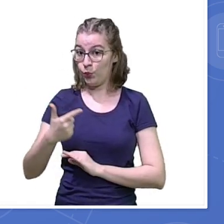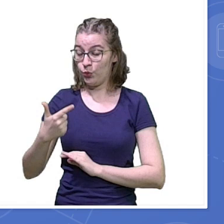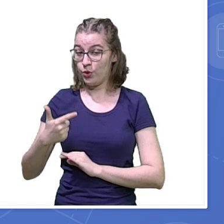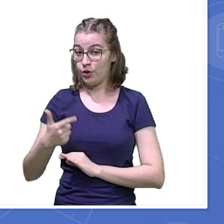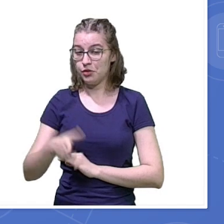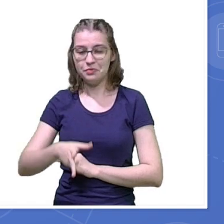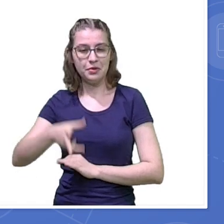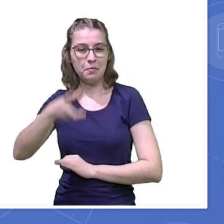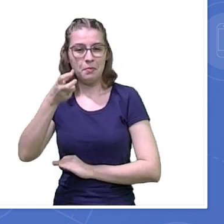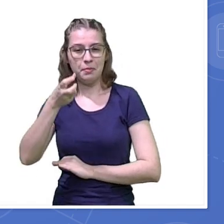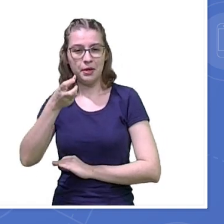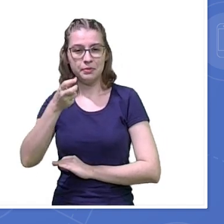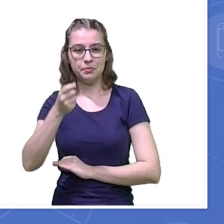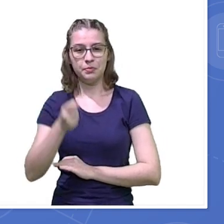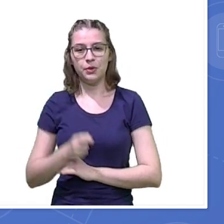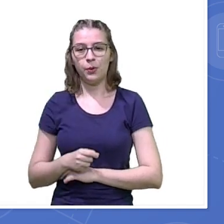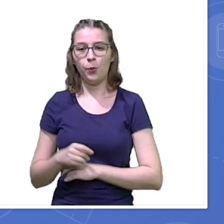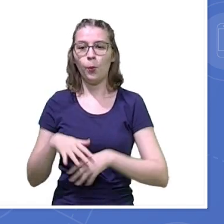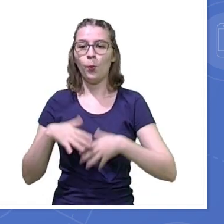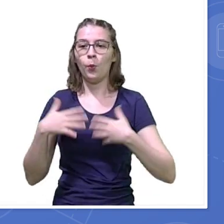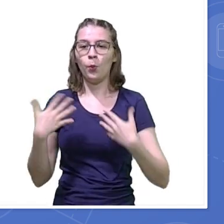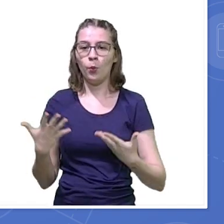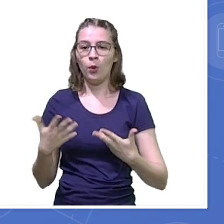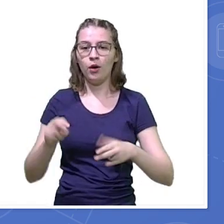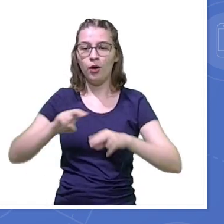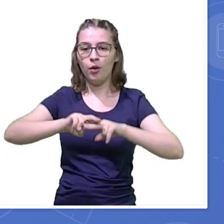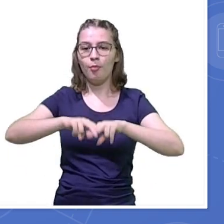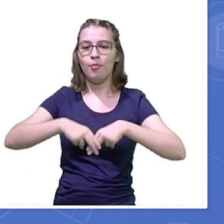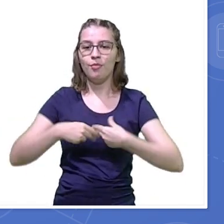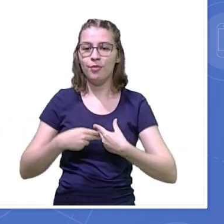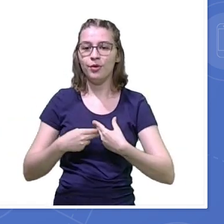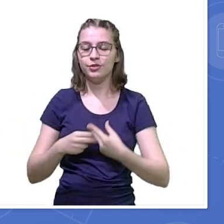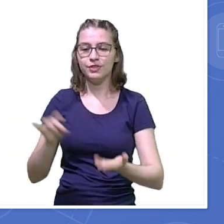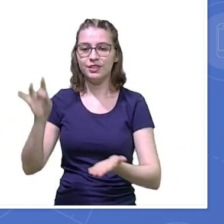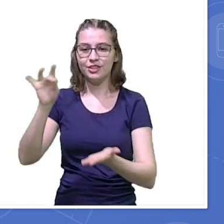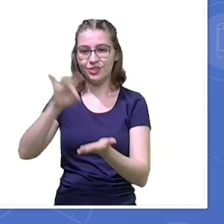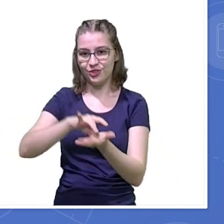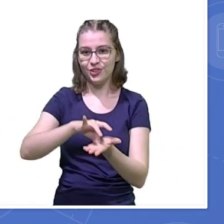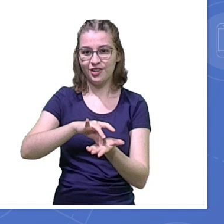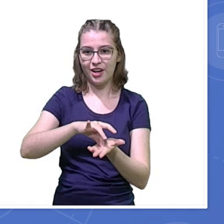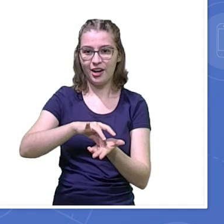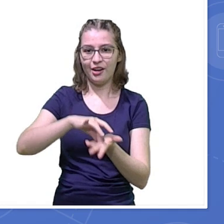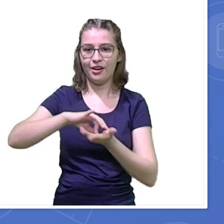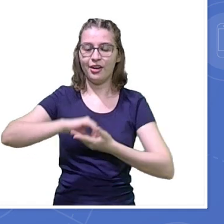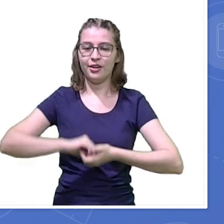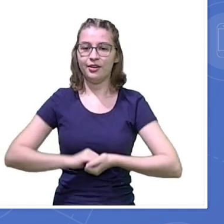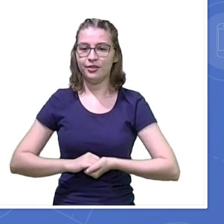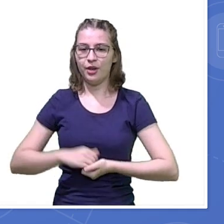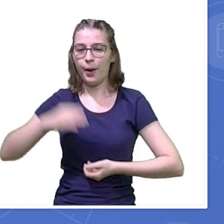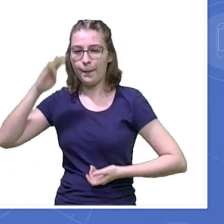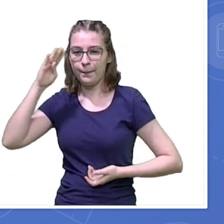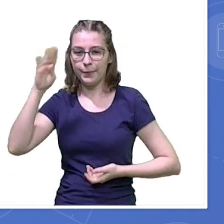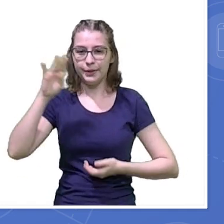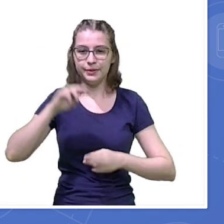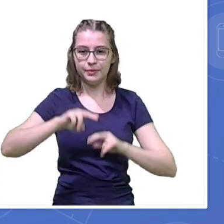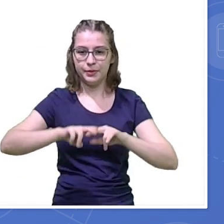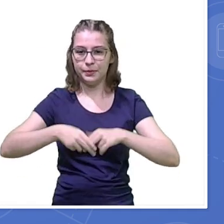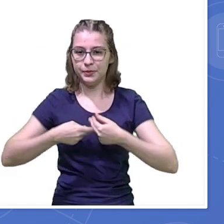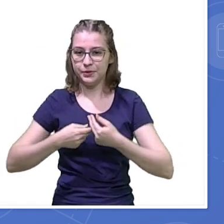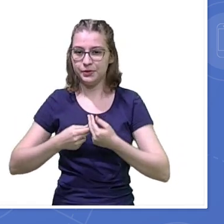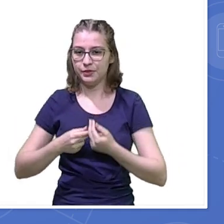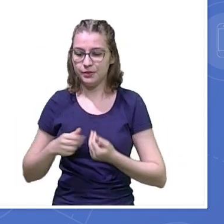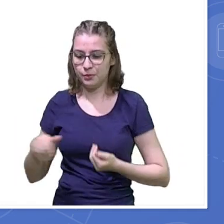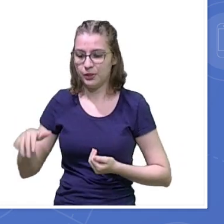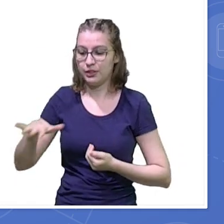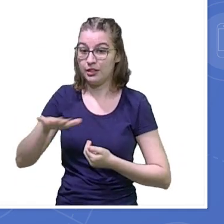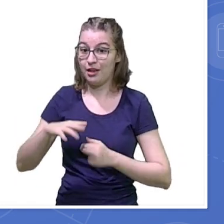verificar exatamente a motivação oficial, uma das motivações principais do fato dessa área ter